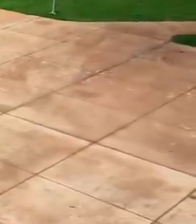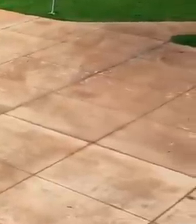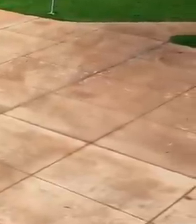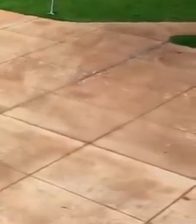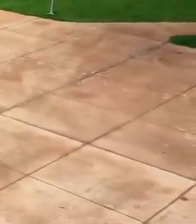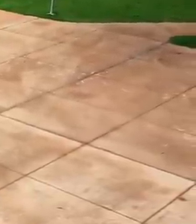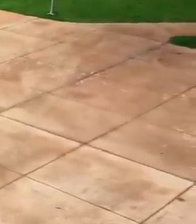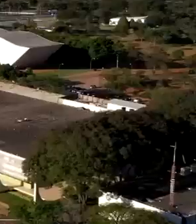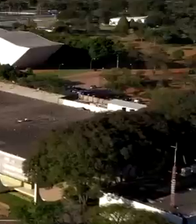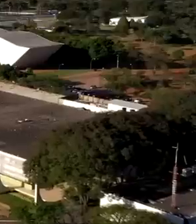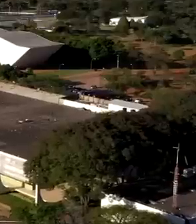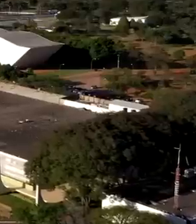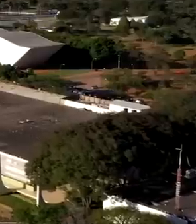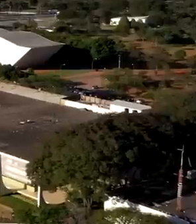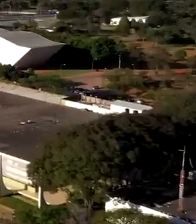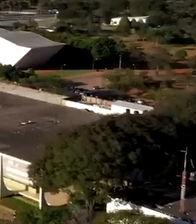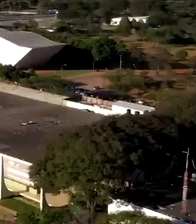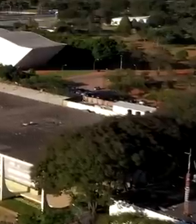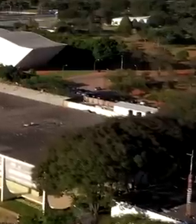E aí